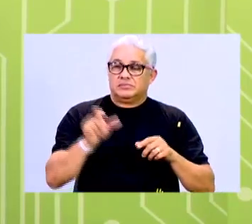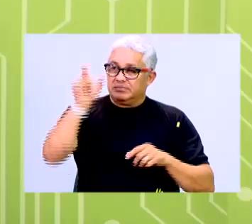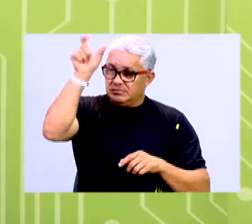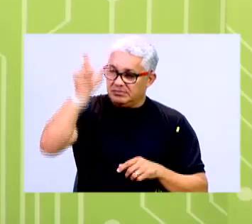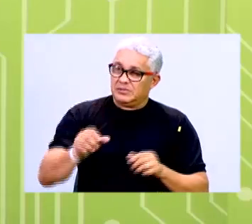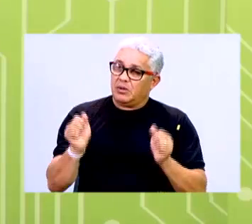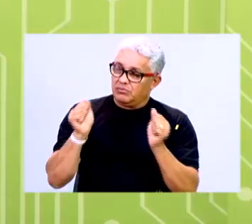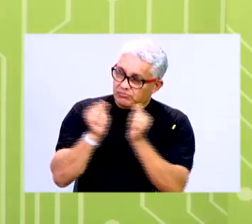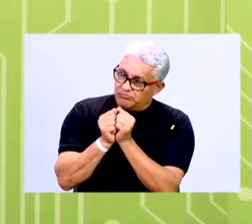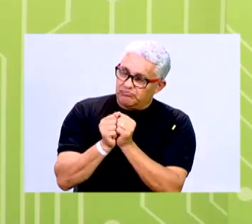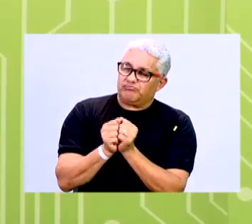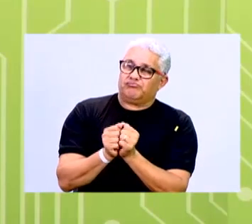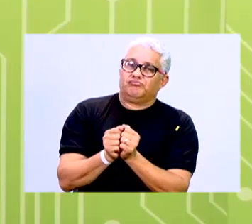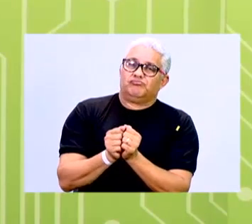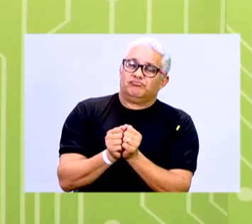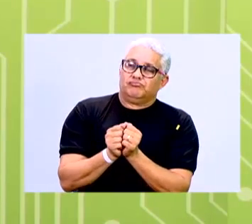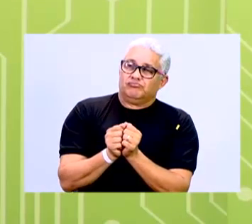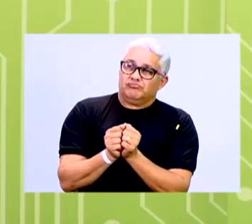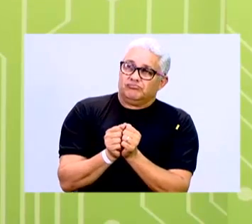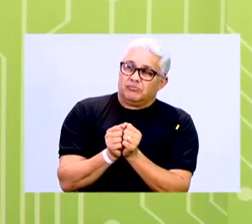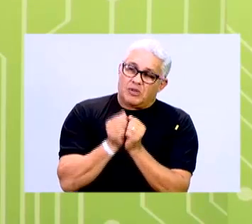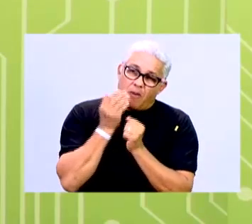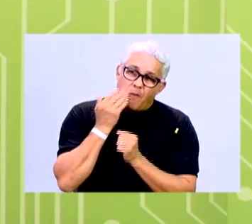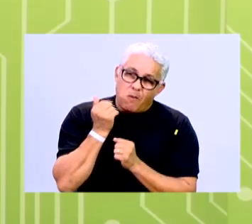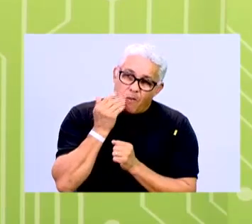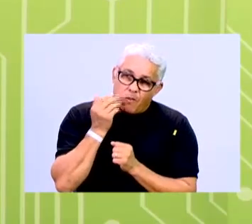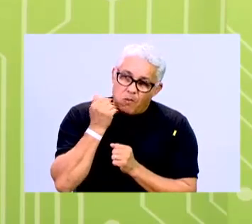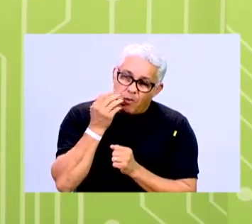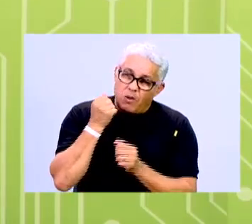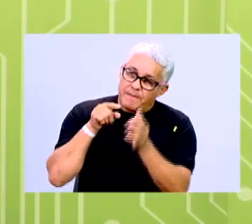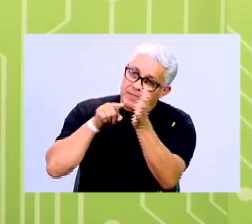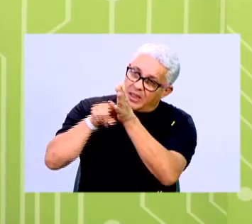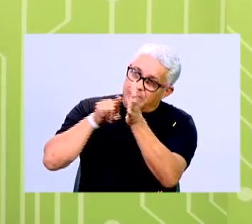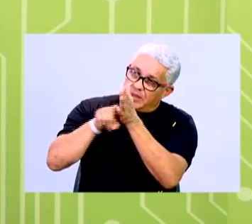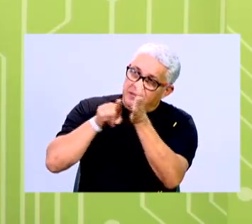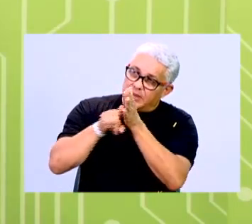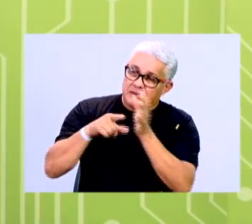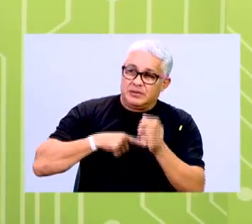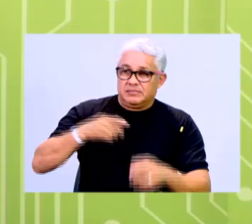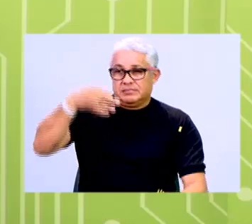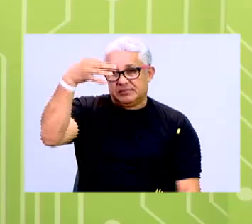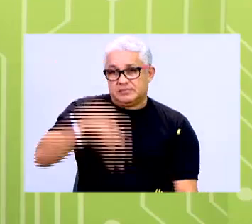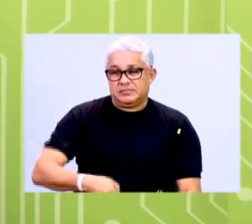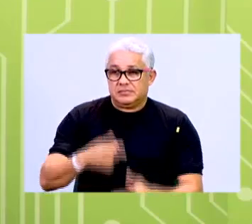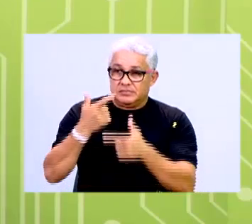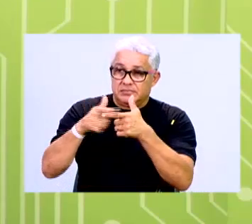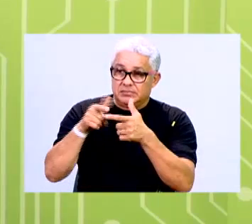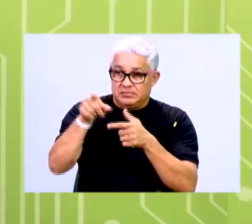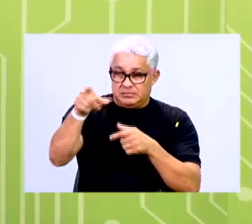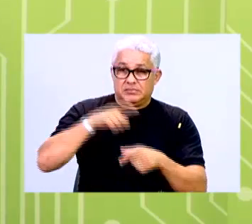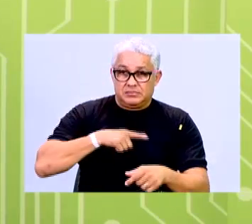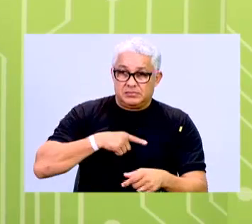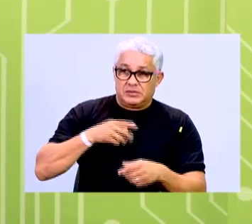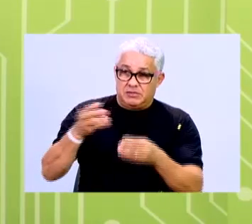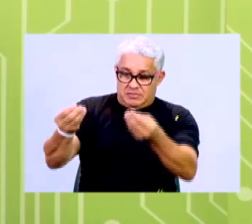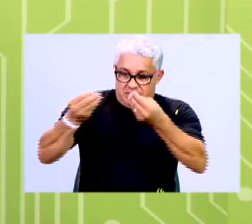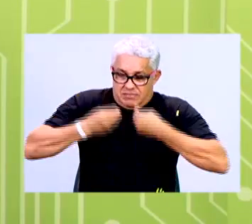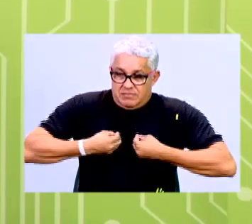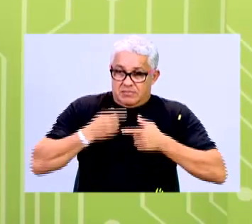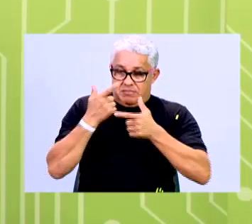com o usuário que estamos entrevistando, para ter a certeza de que aquele problema que ele está